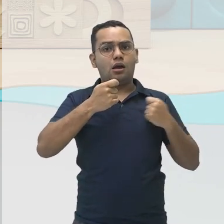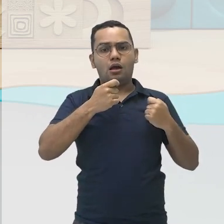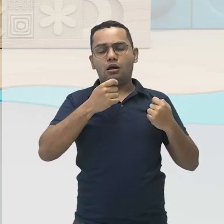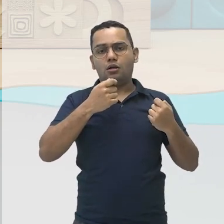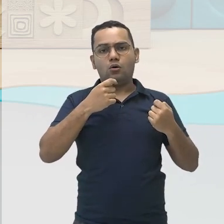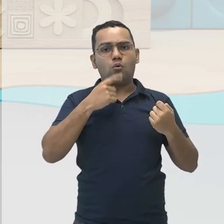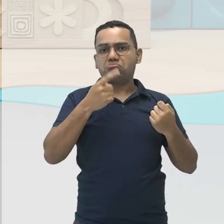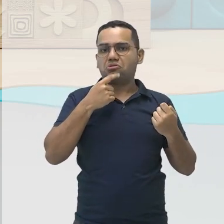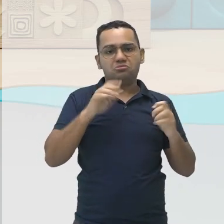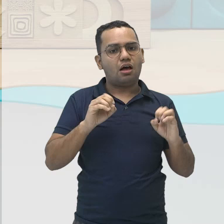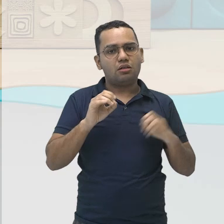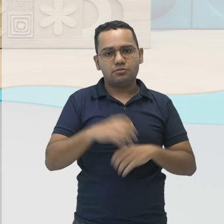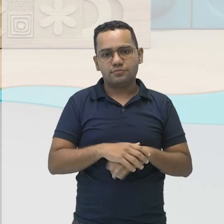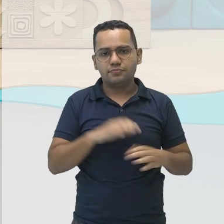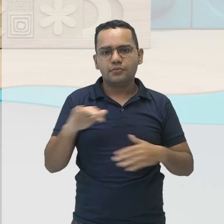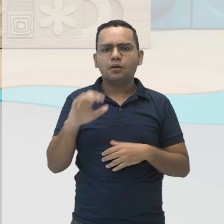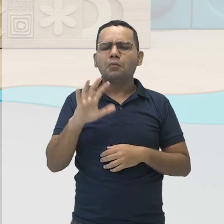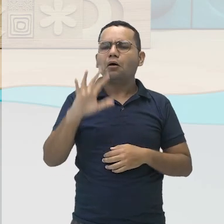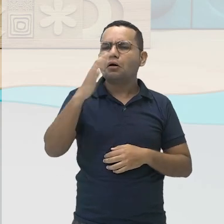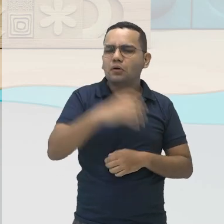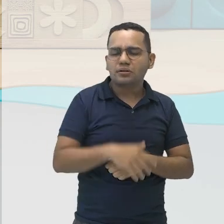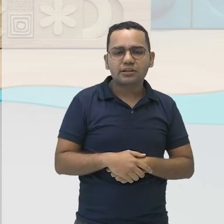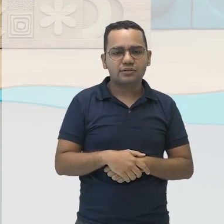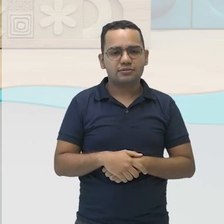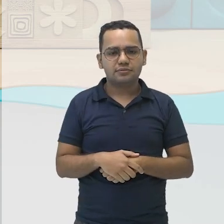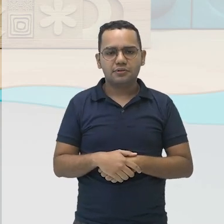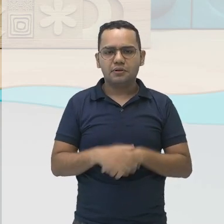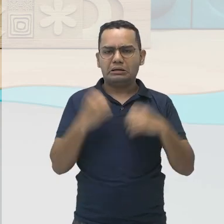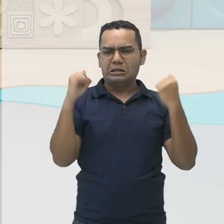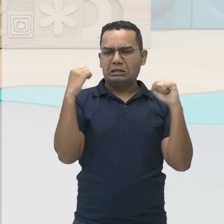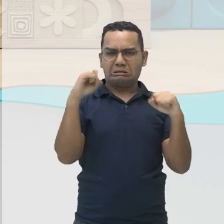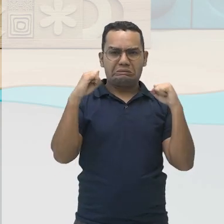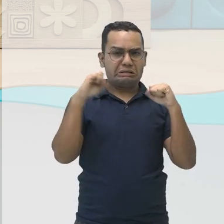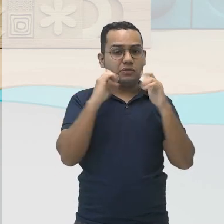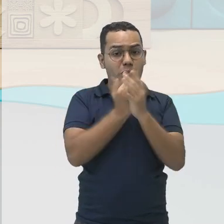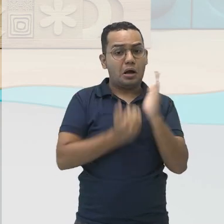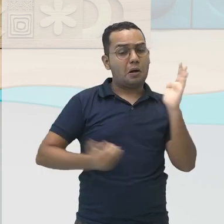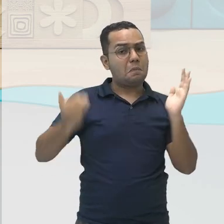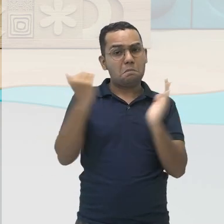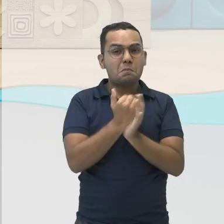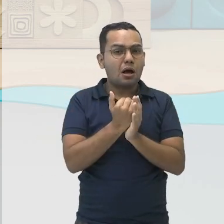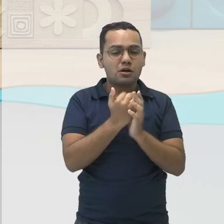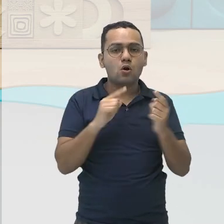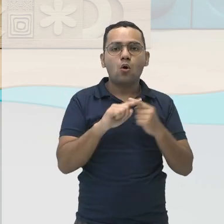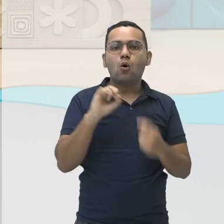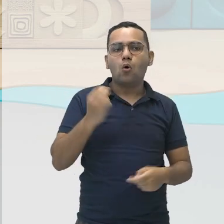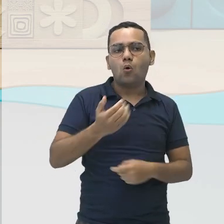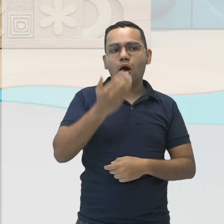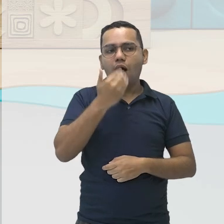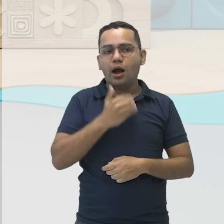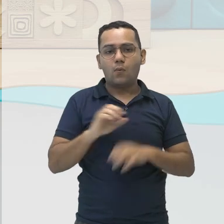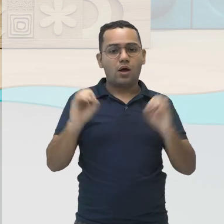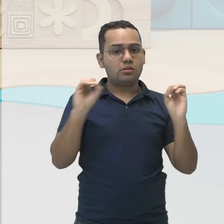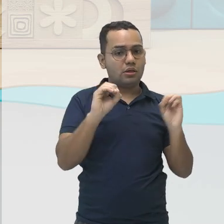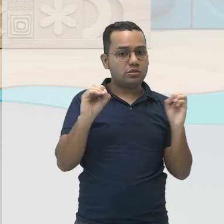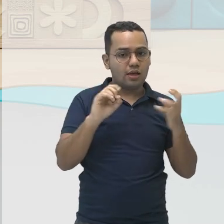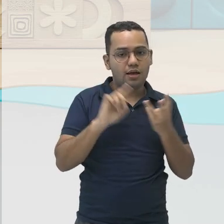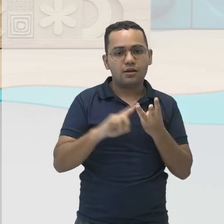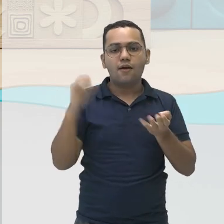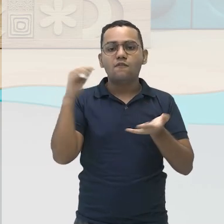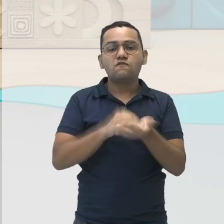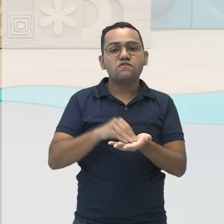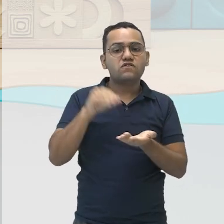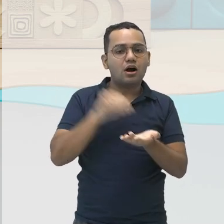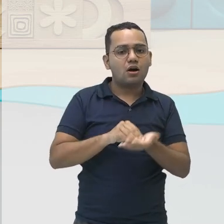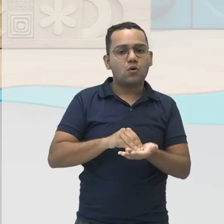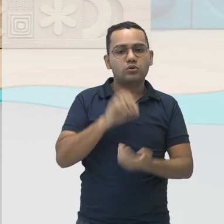ver. Excesso de exercício físico, desidratação, ausência de sódio e potássio, que são esses